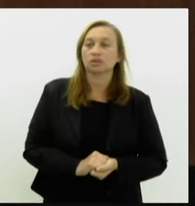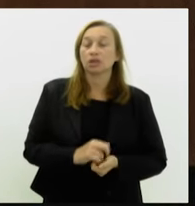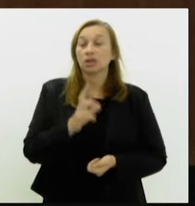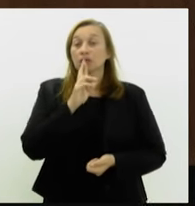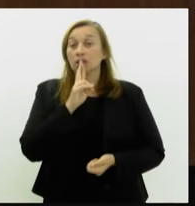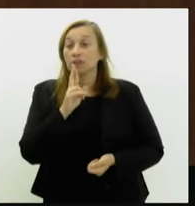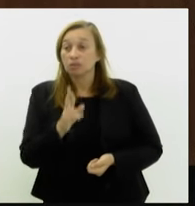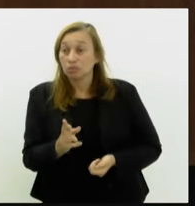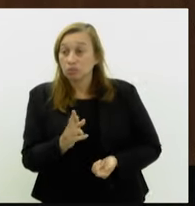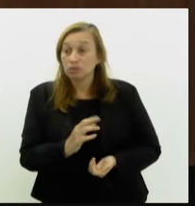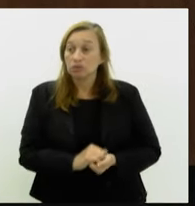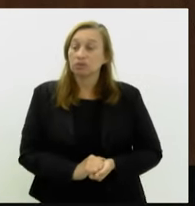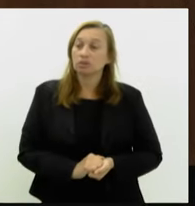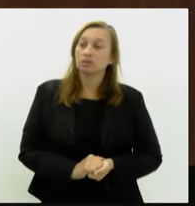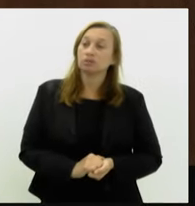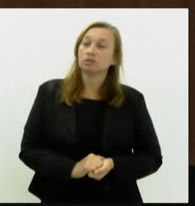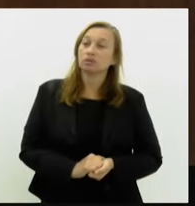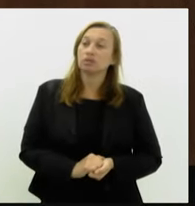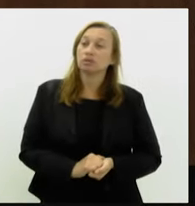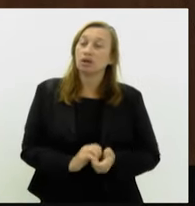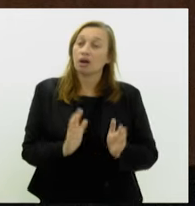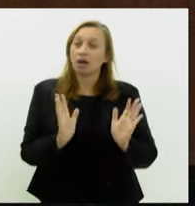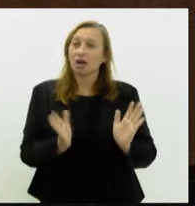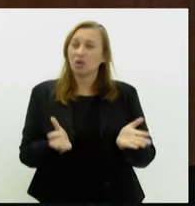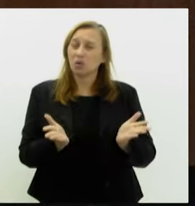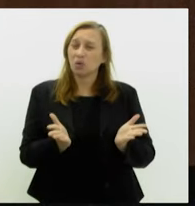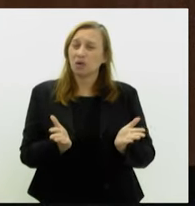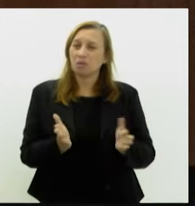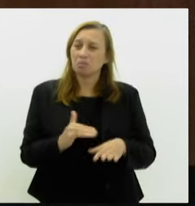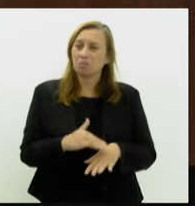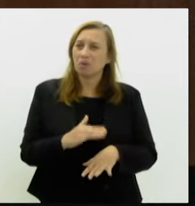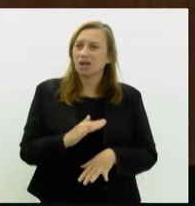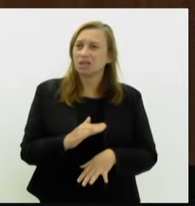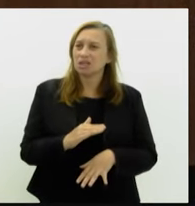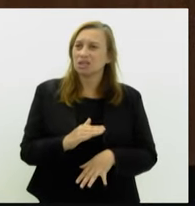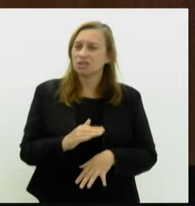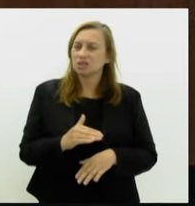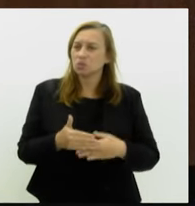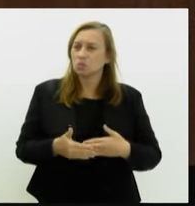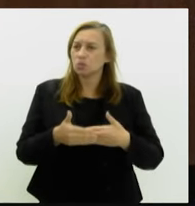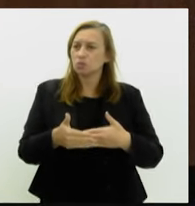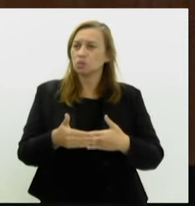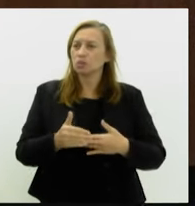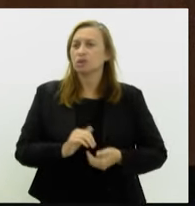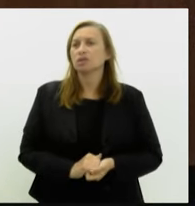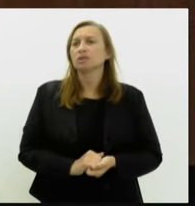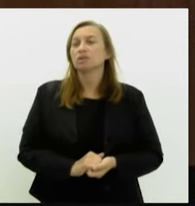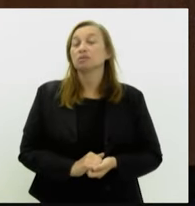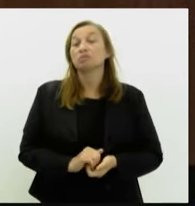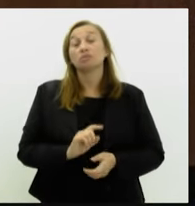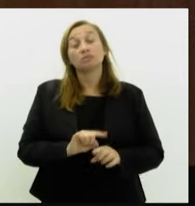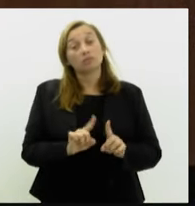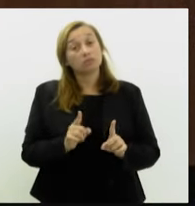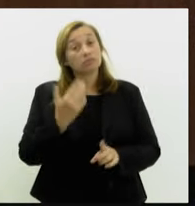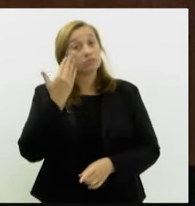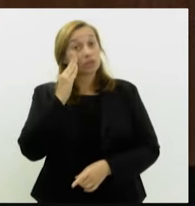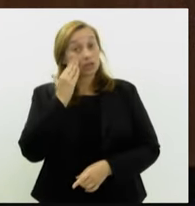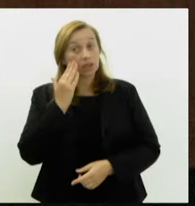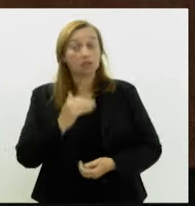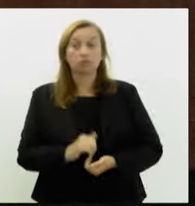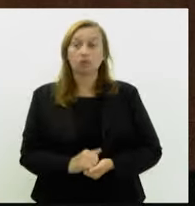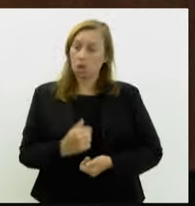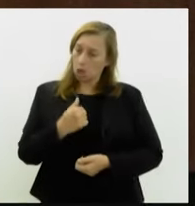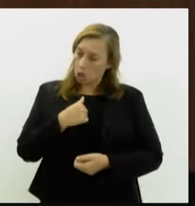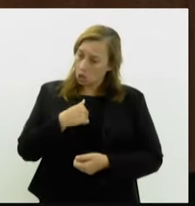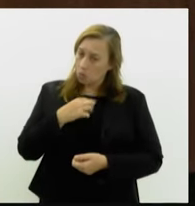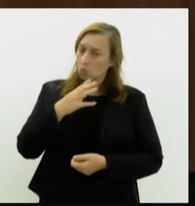estas que tiveram agora mais um passo. Mas nós entendemos, e eu